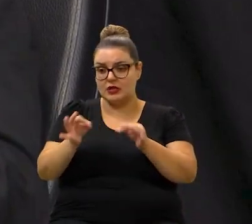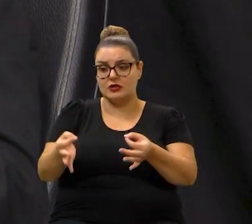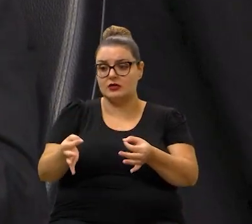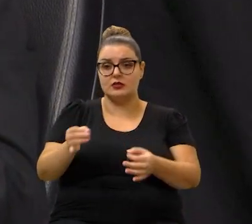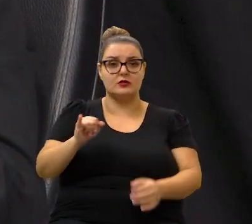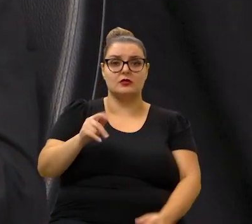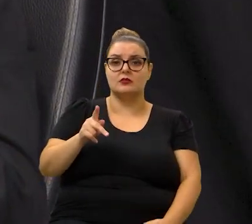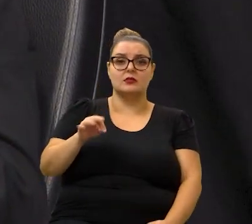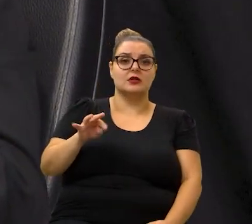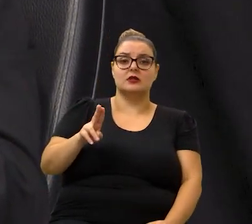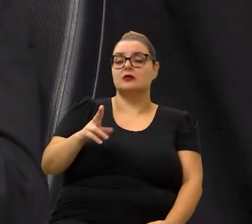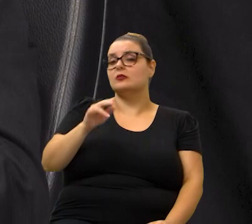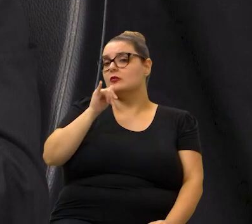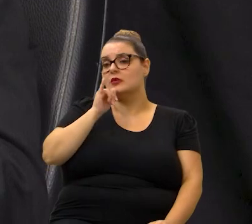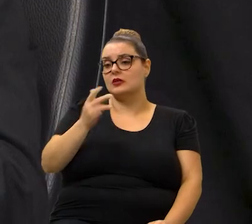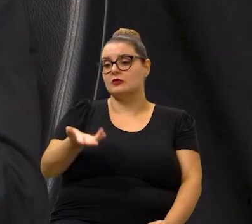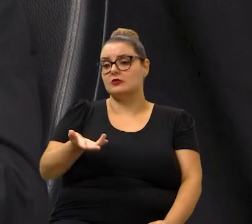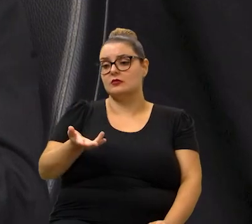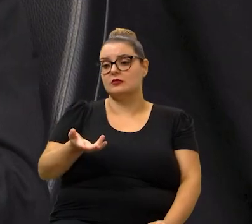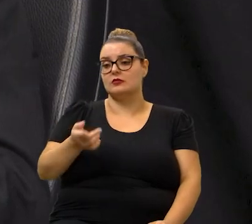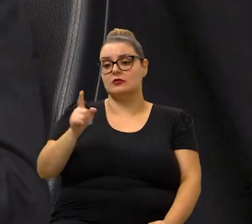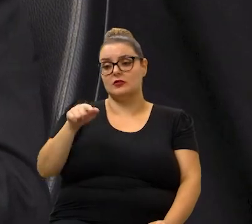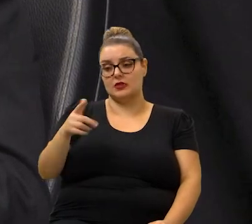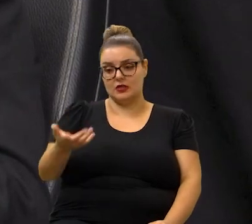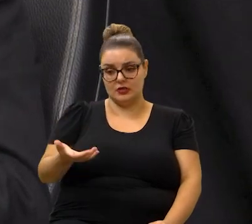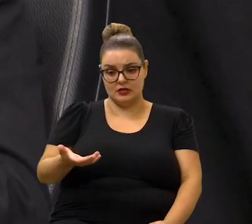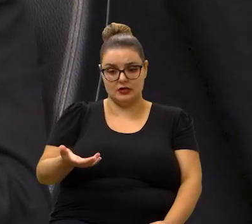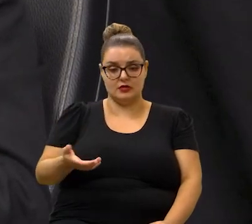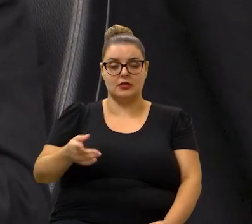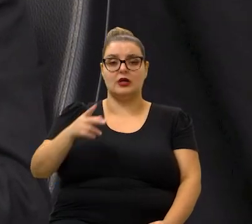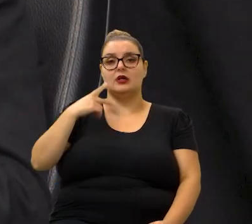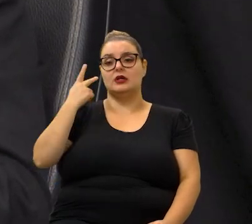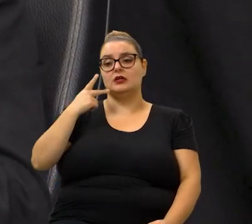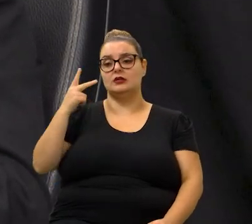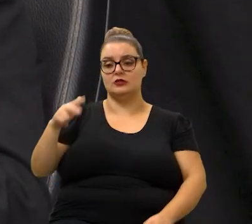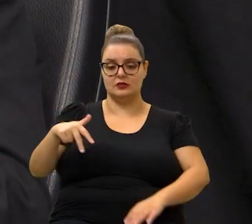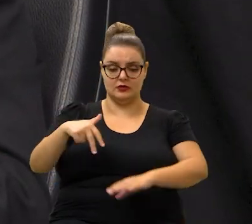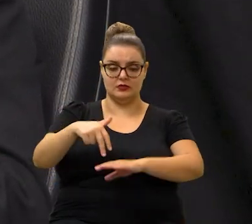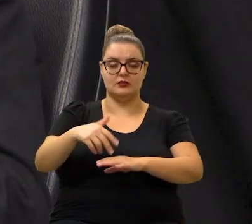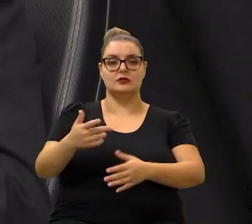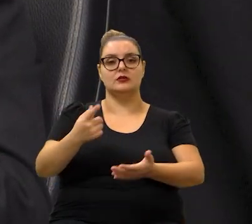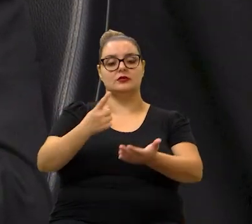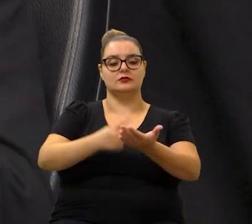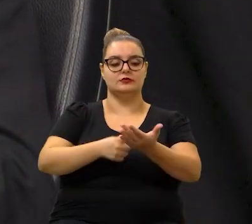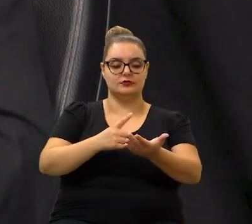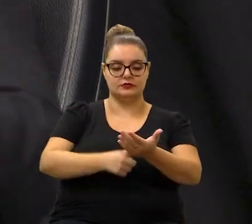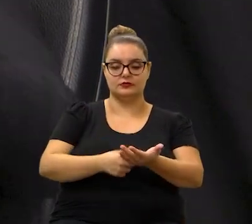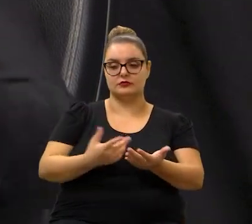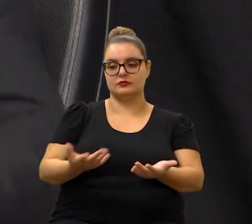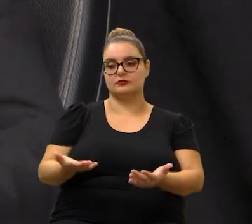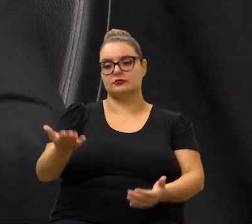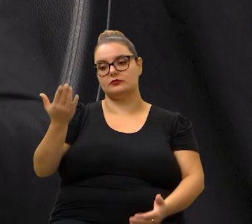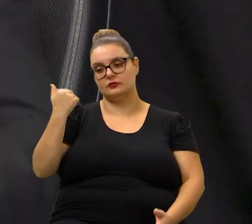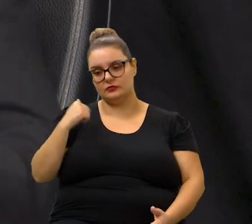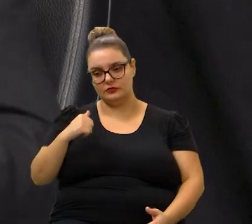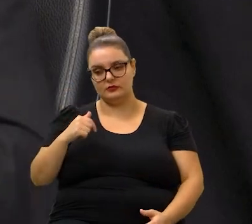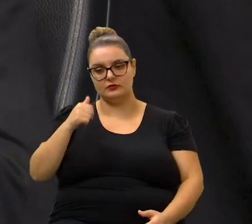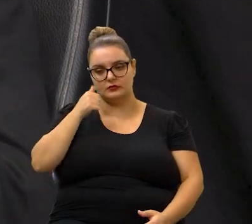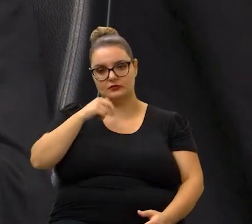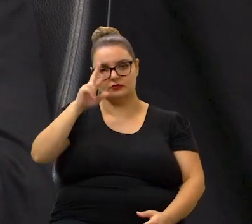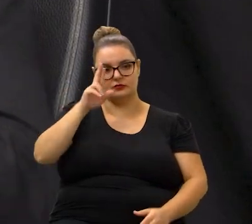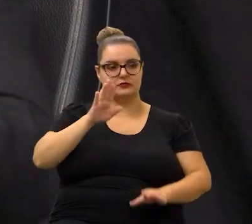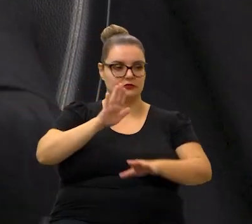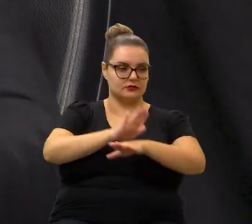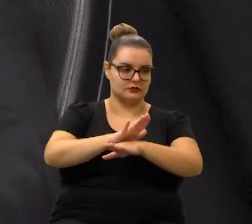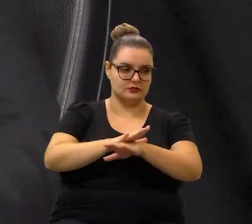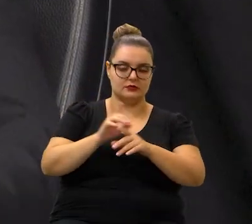de ptu por exemplo sim mas através da do vereador você vai lá agenda o horário certinho ó vamos lá vou com a senhora